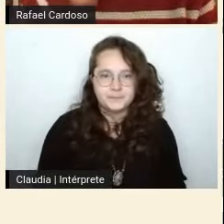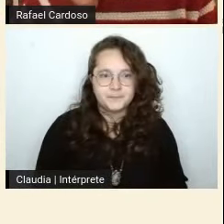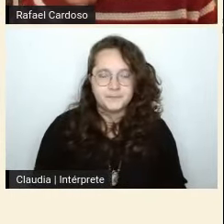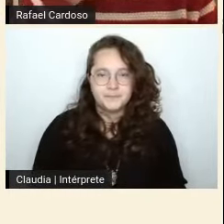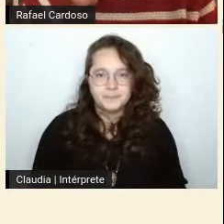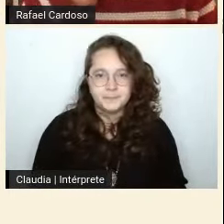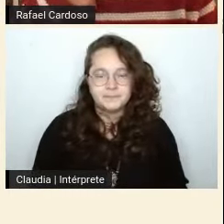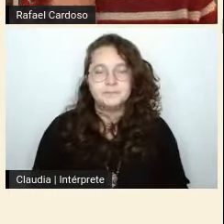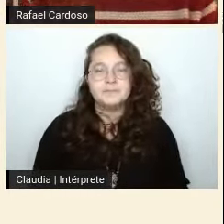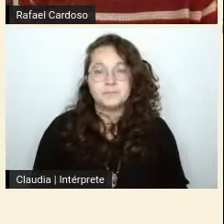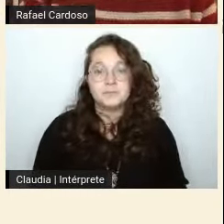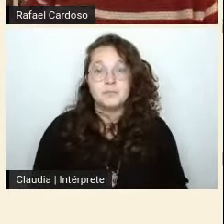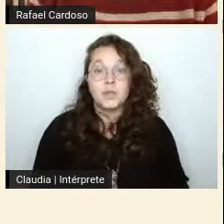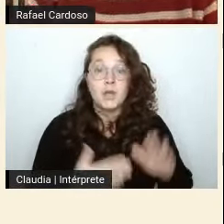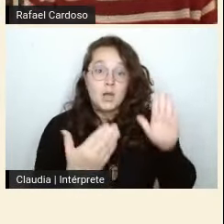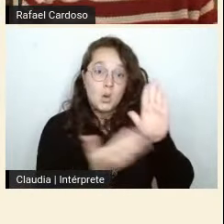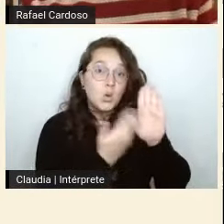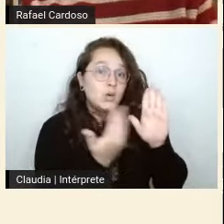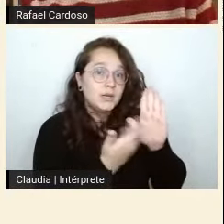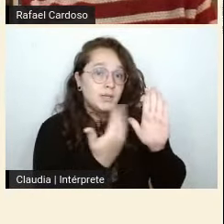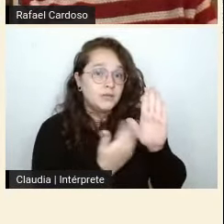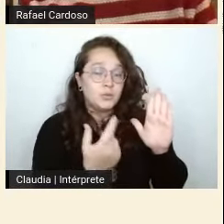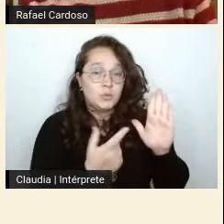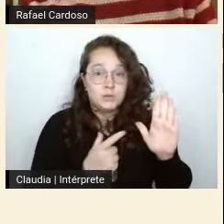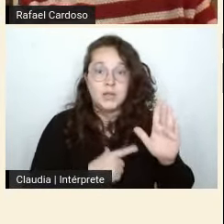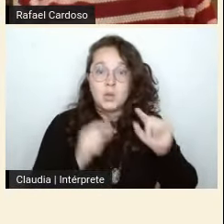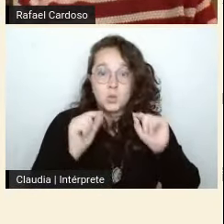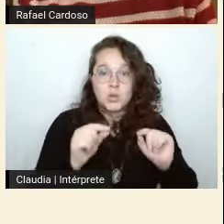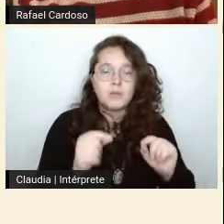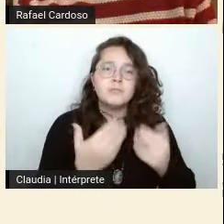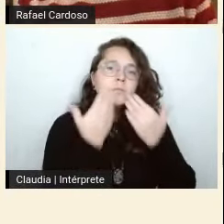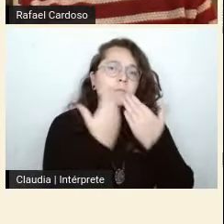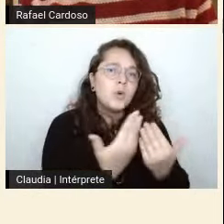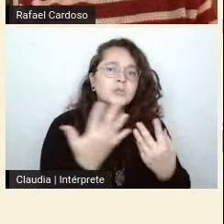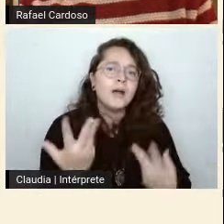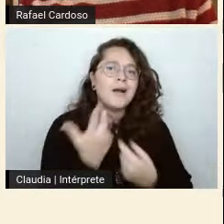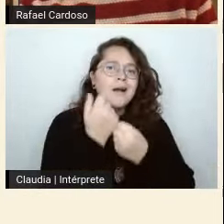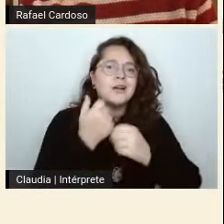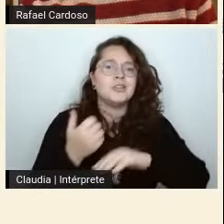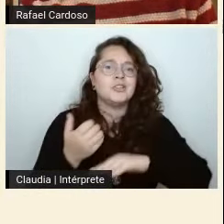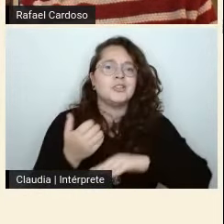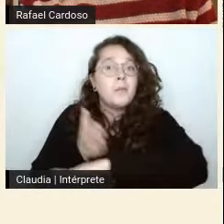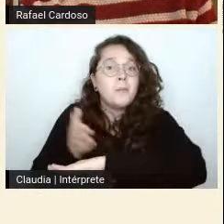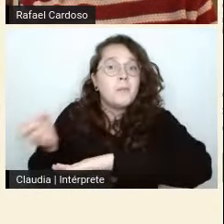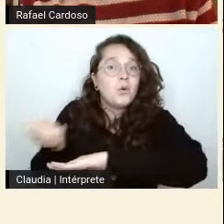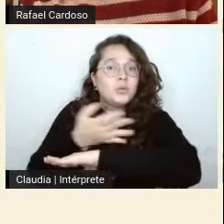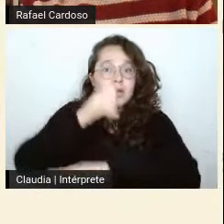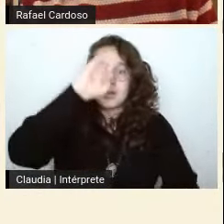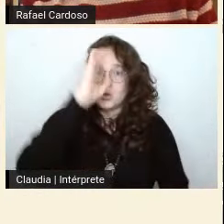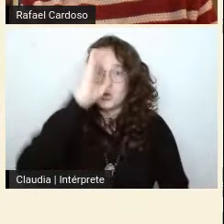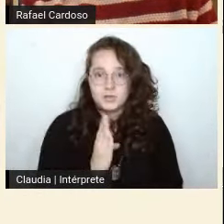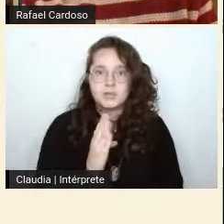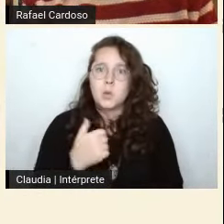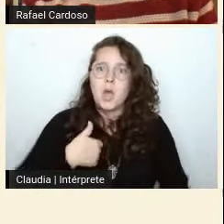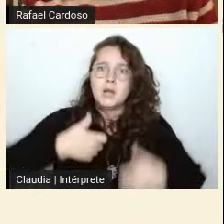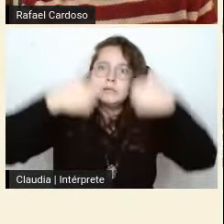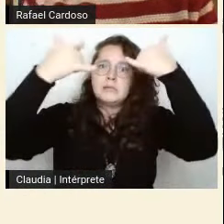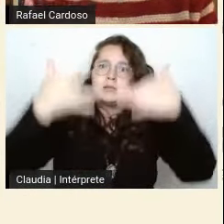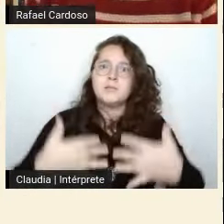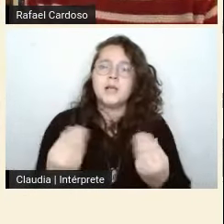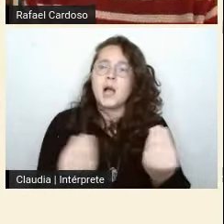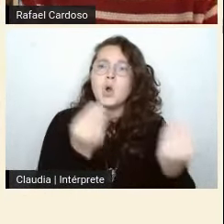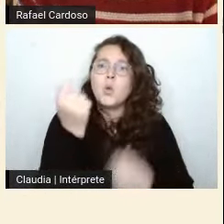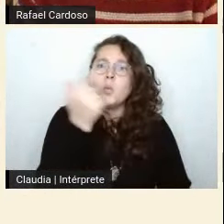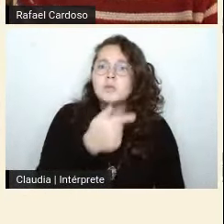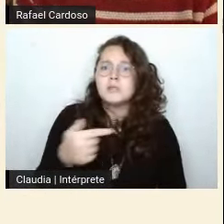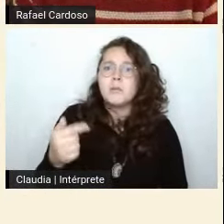Na primeira parte do livro, Retrato da Arte Moderna do Brasil estabelece a narrativa heróica da semana tal qual a